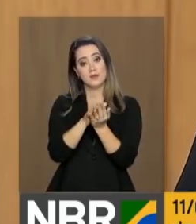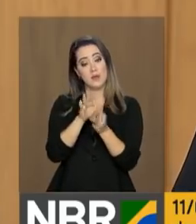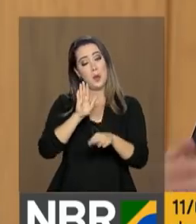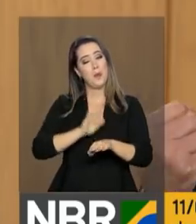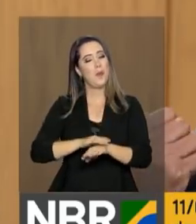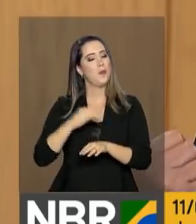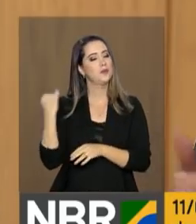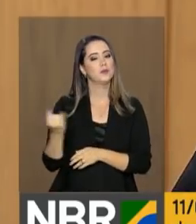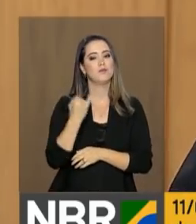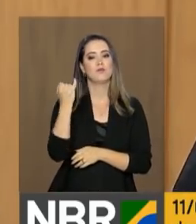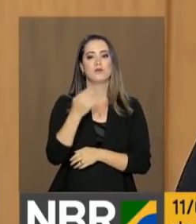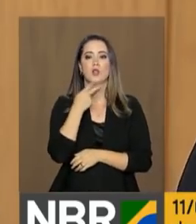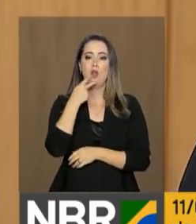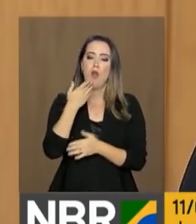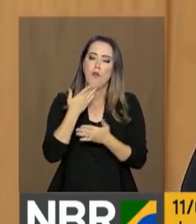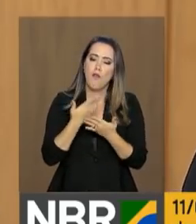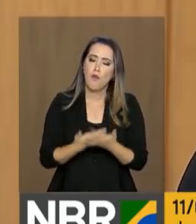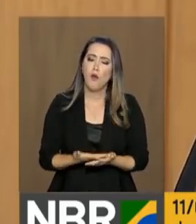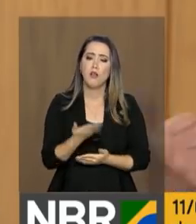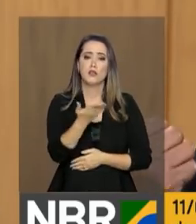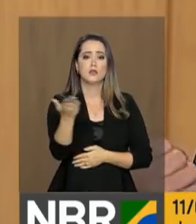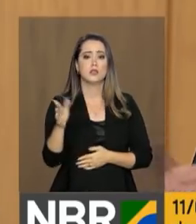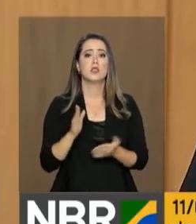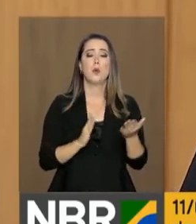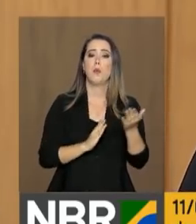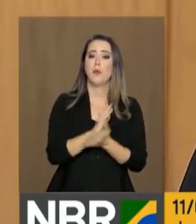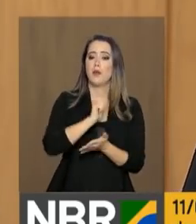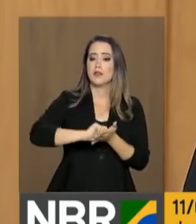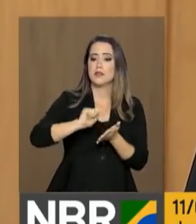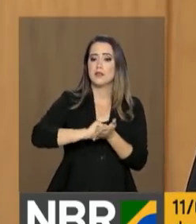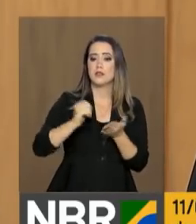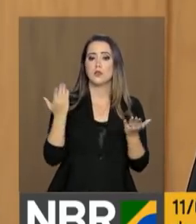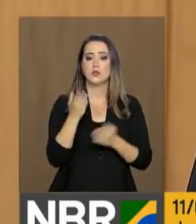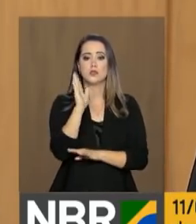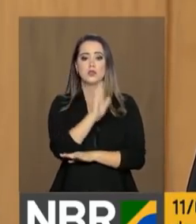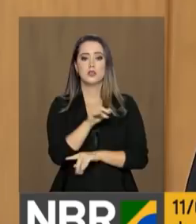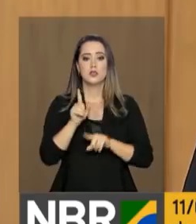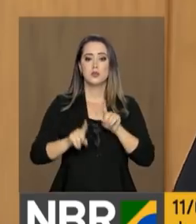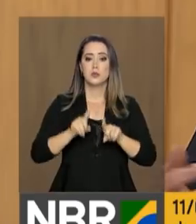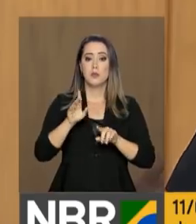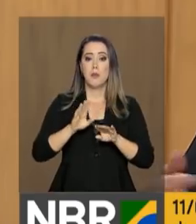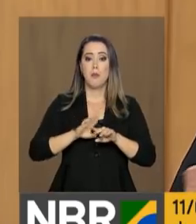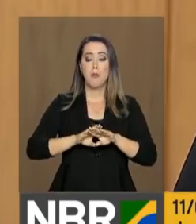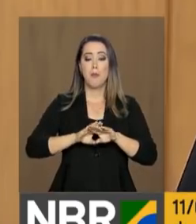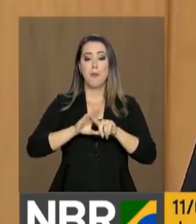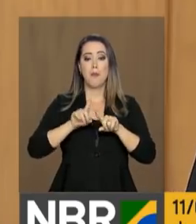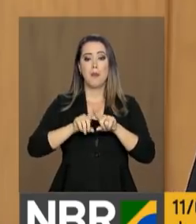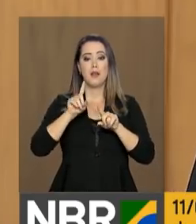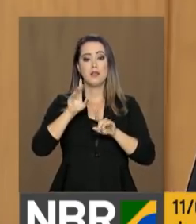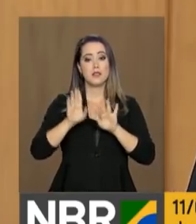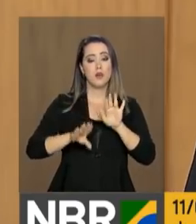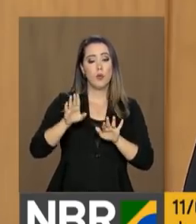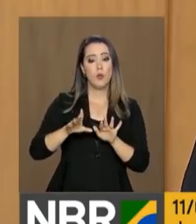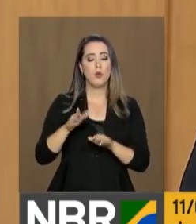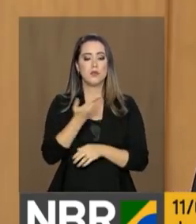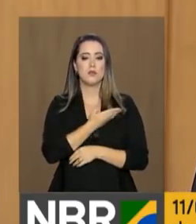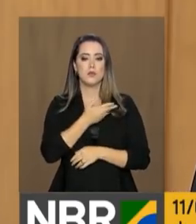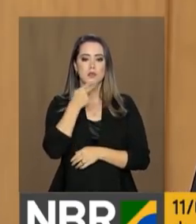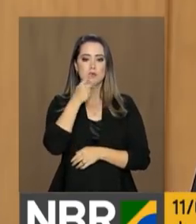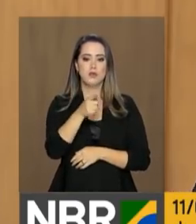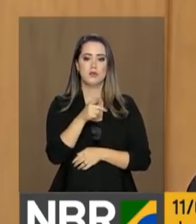momento eu confesso que eu iria sancionar agora tarde mas alguns amigos aqui e dizer olha o teu